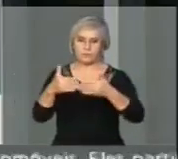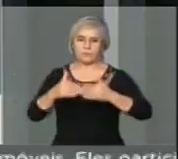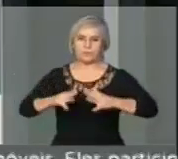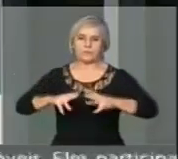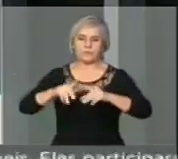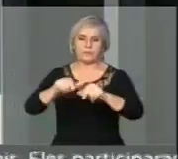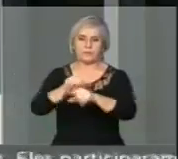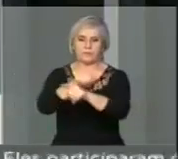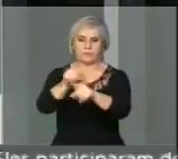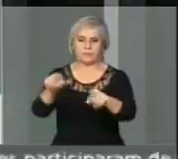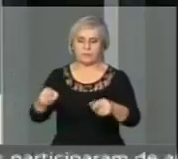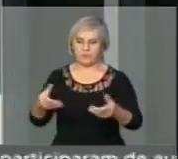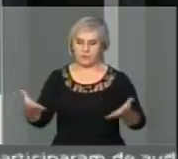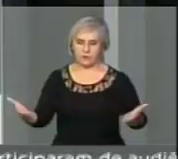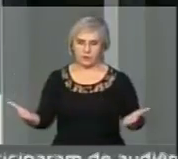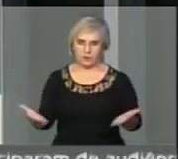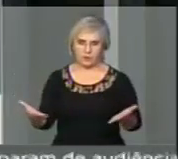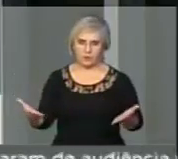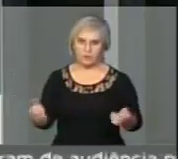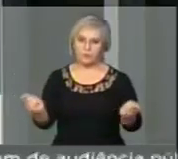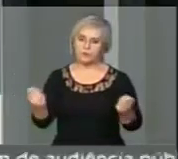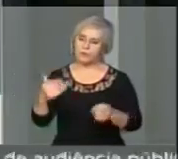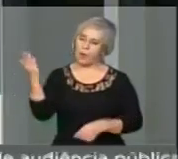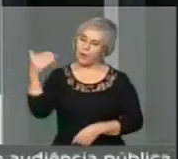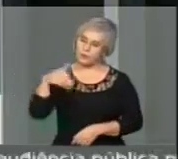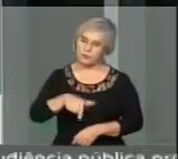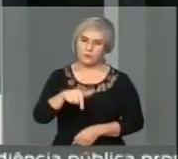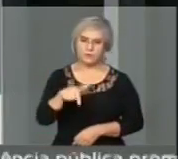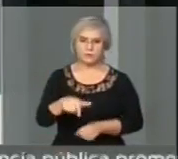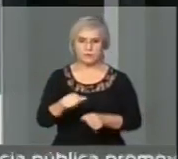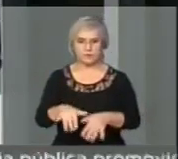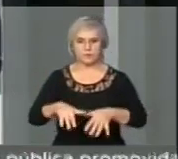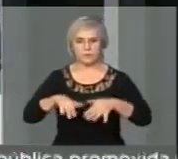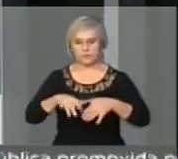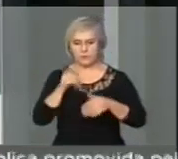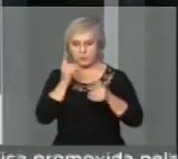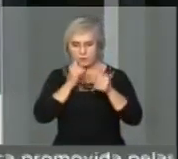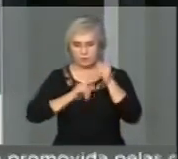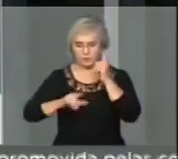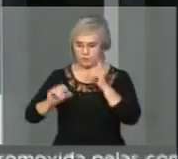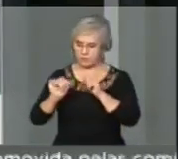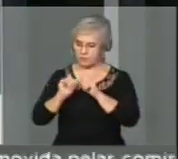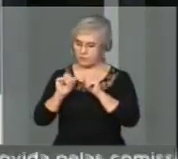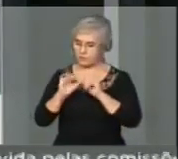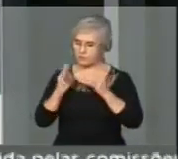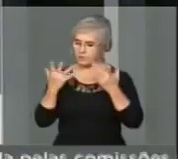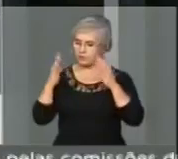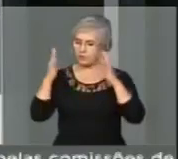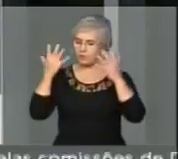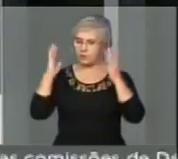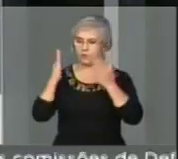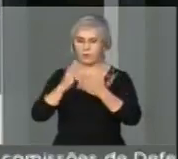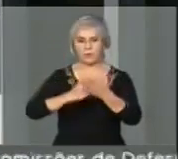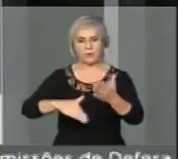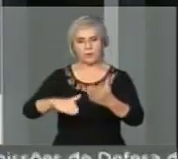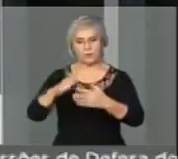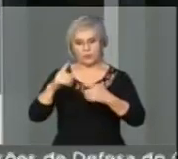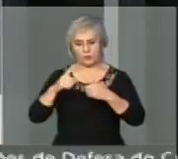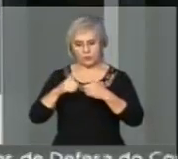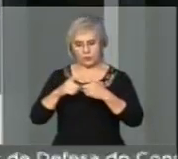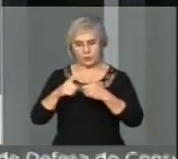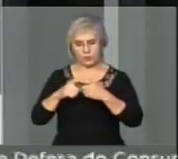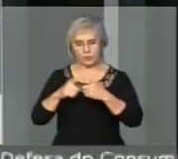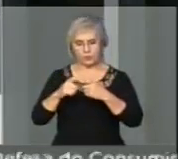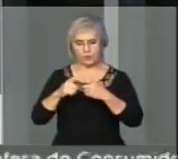vocês que hoje possam estar aqui no plenário para efetivamente a gente fazer essa grande homenagem aos médicos eh cujo dia foi